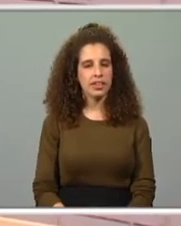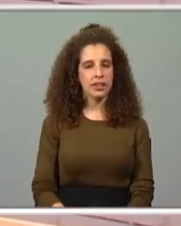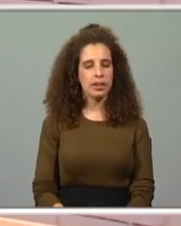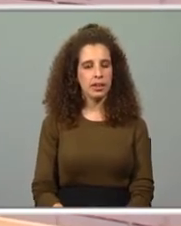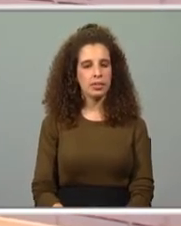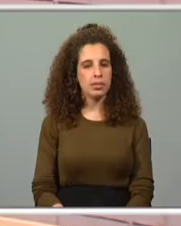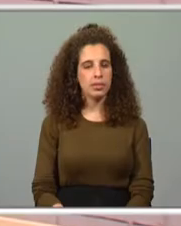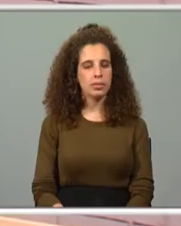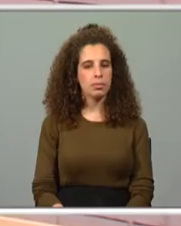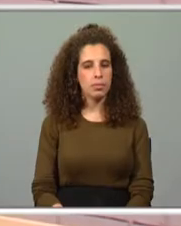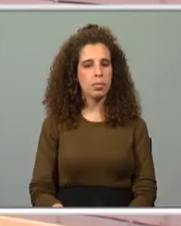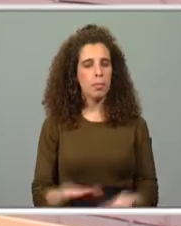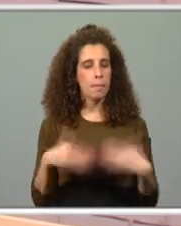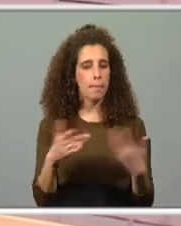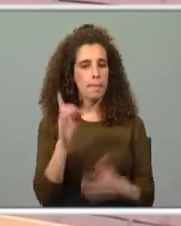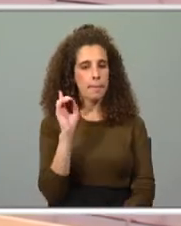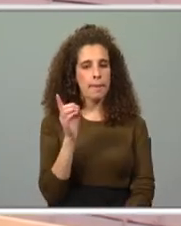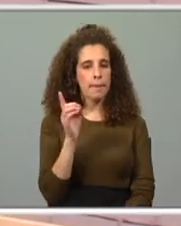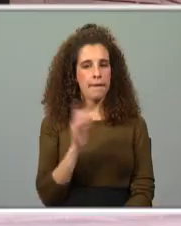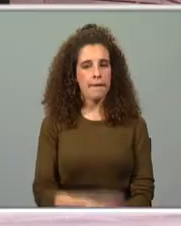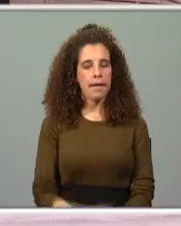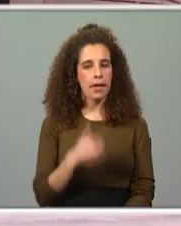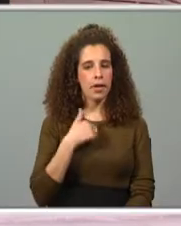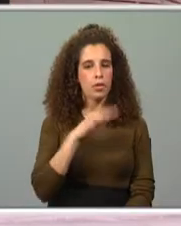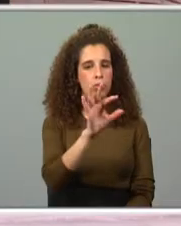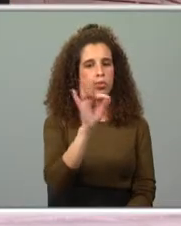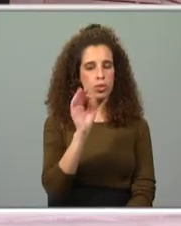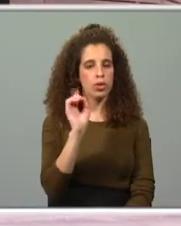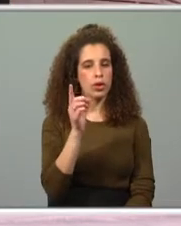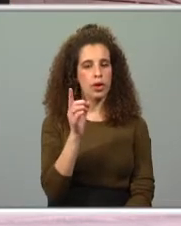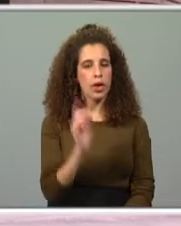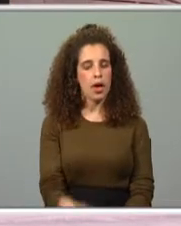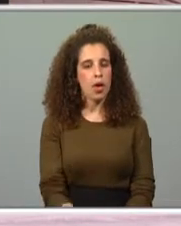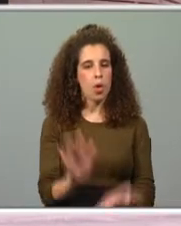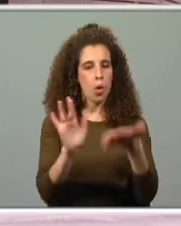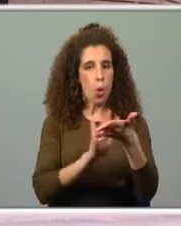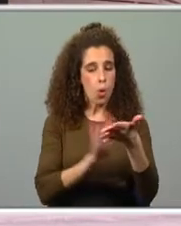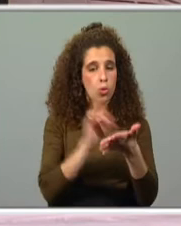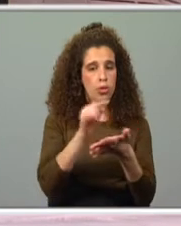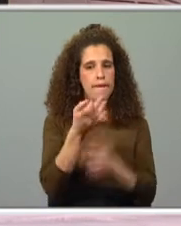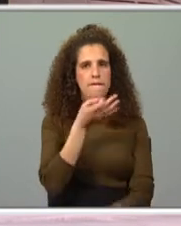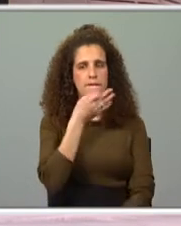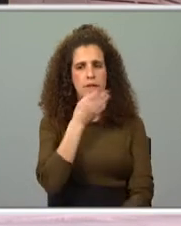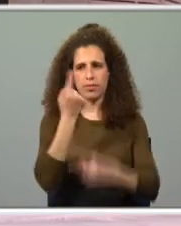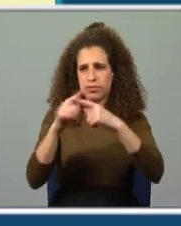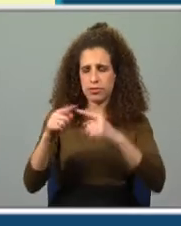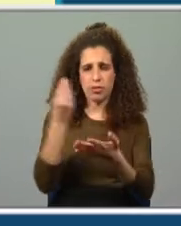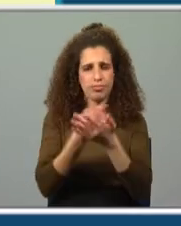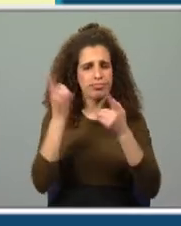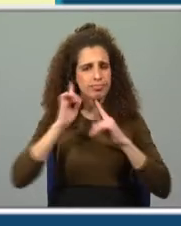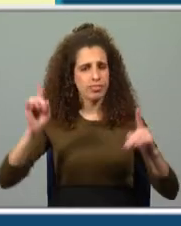Então? Então, eu escolhi aqui, uma vez que a obra de hoje também fala em muitos instrumentos, eu